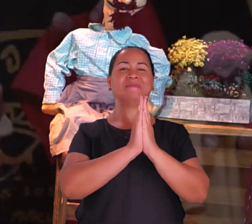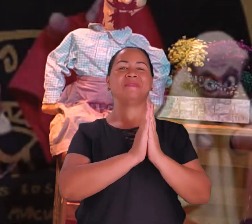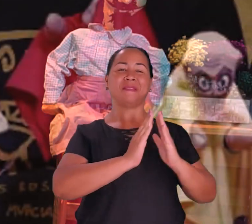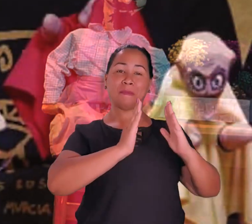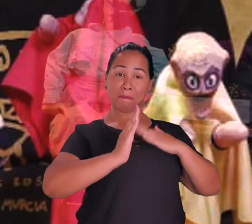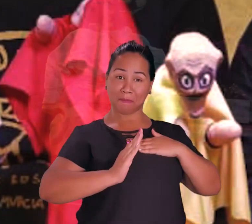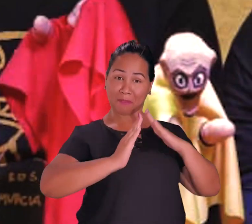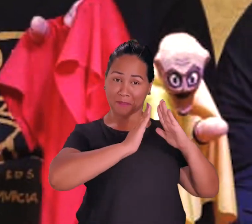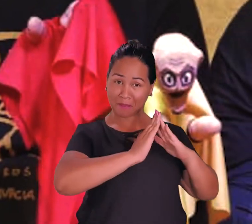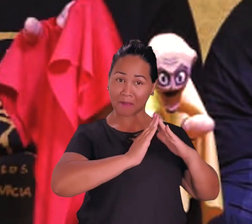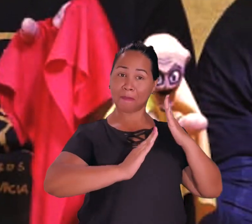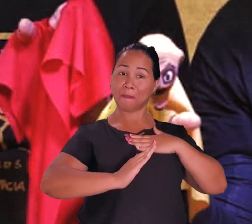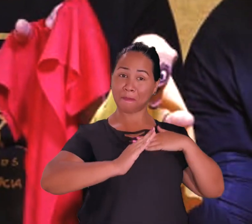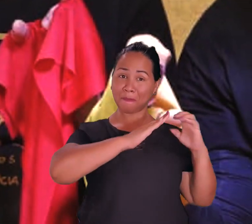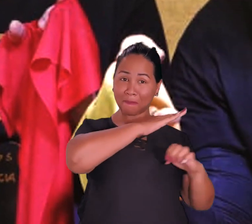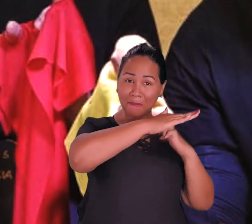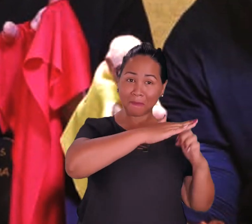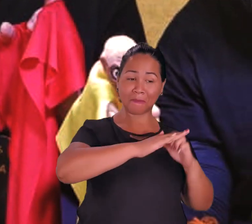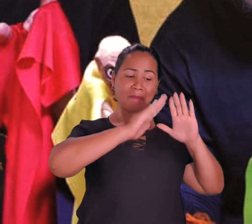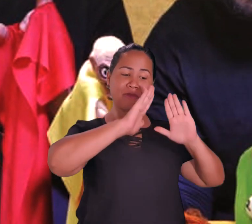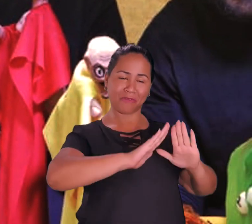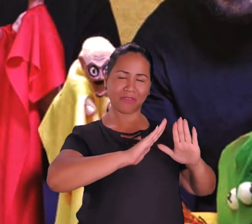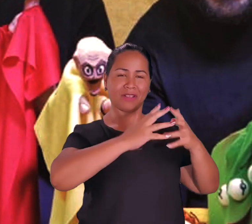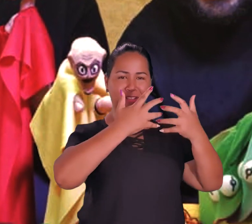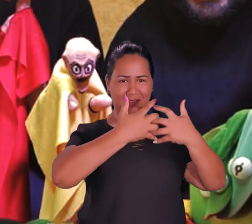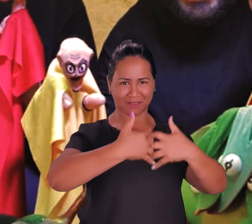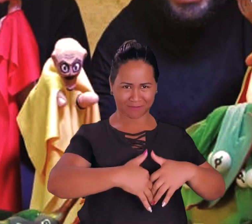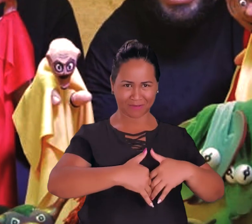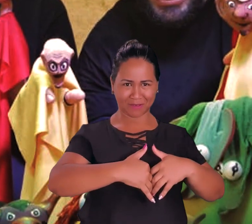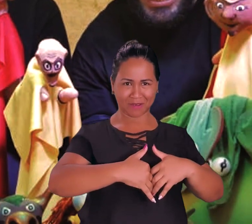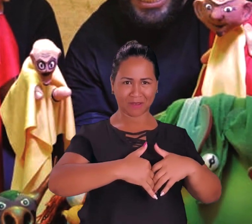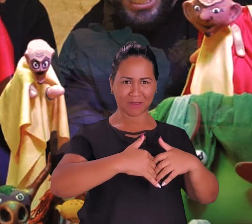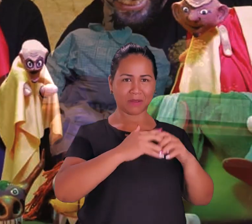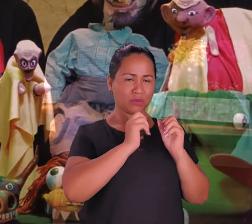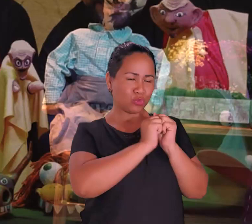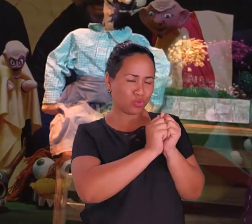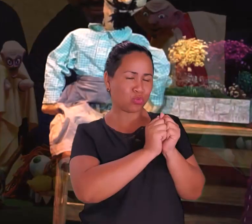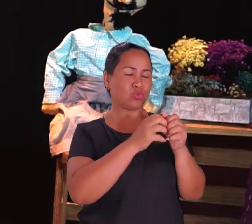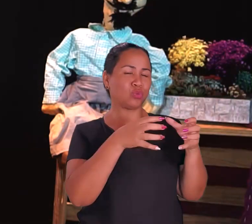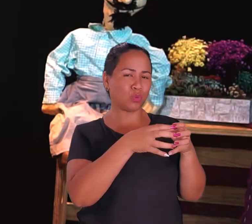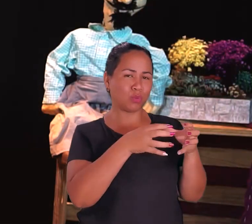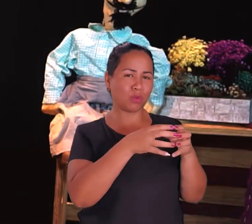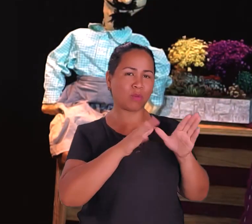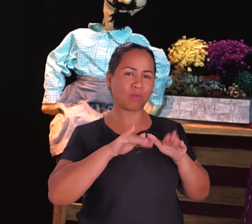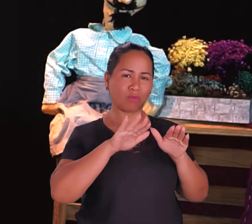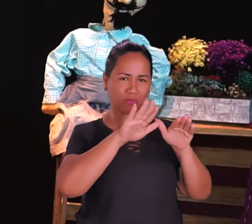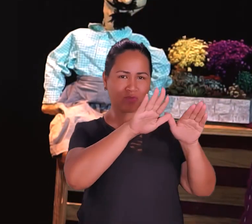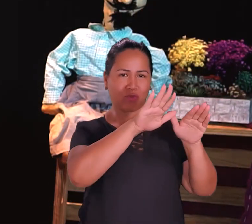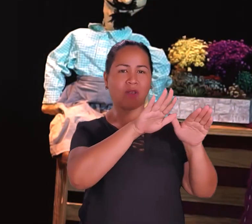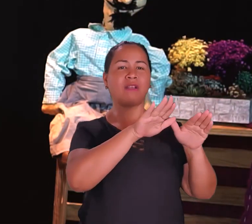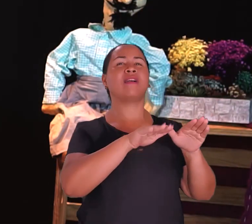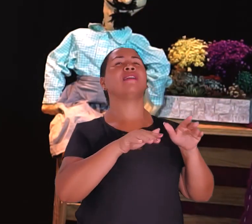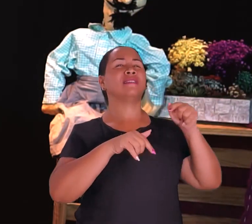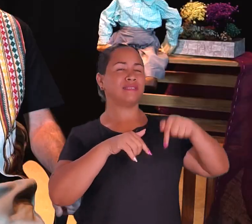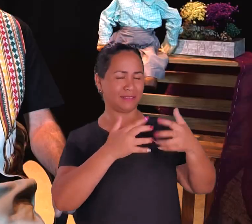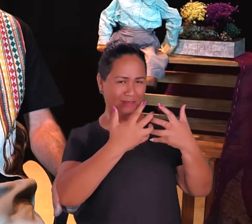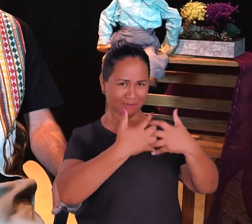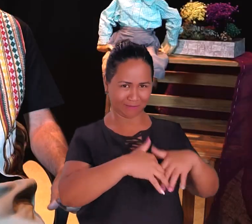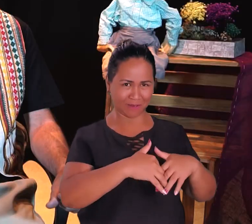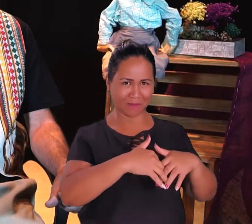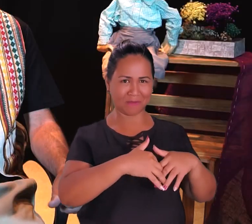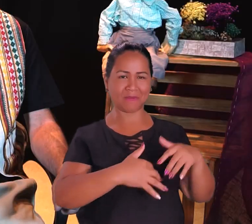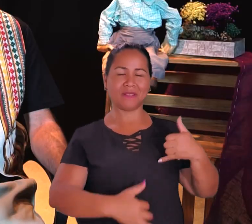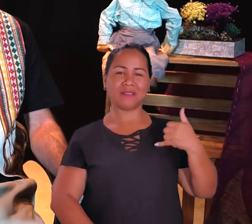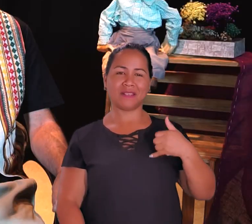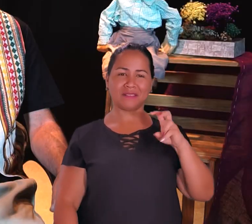companhia Voar Teatro de Bonecos, tenho 51 anos e comecei a trabalhar com teatro de bonecos aos 15 anos de idade.